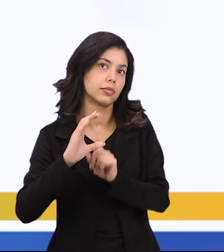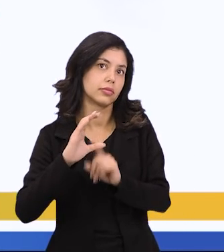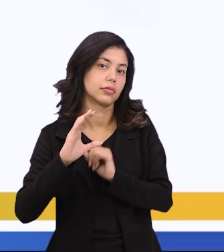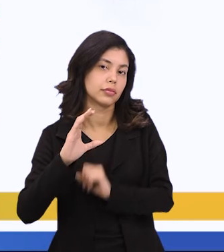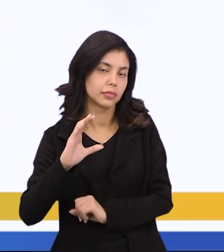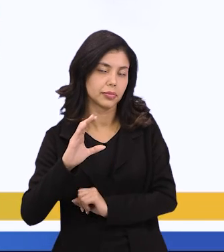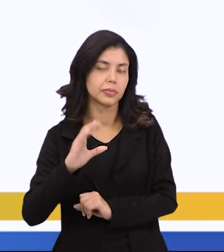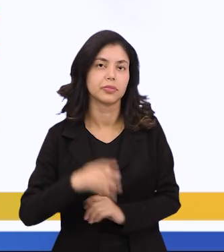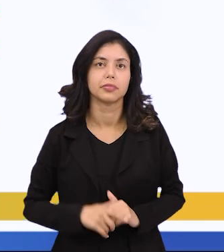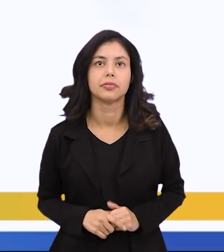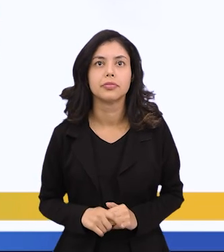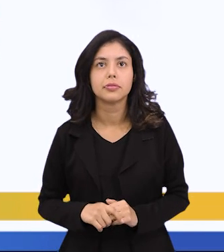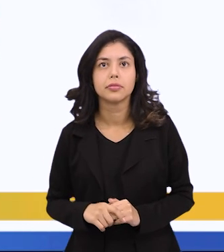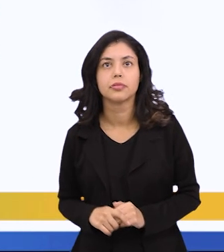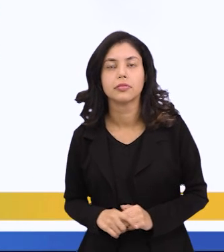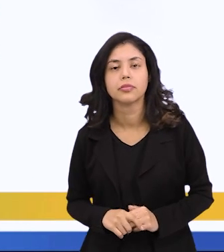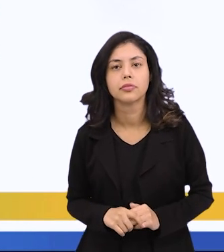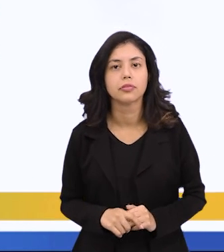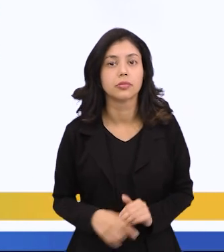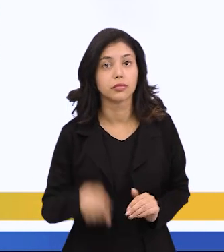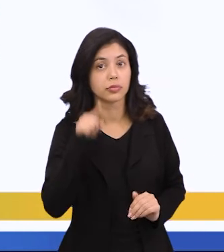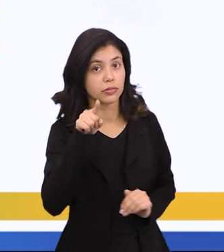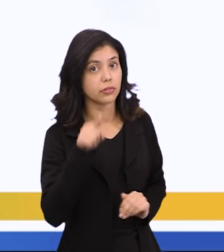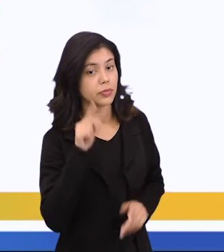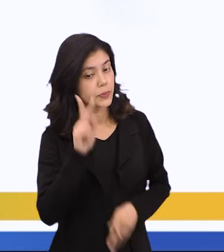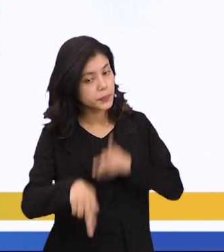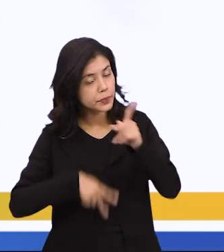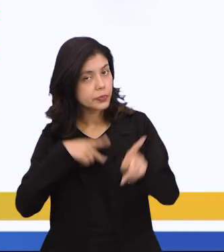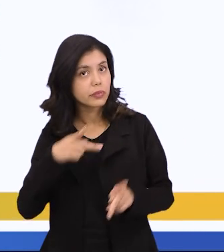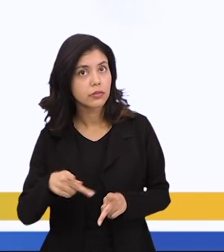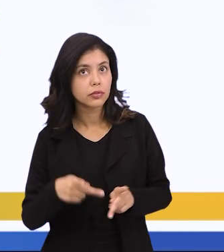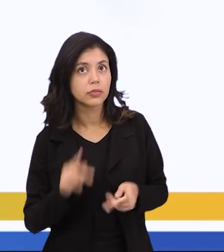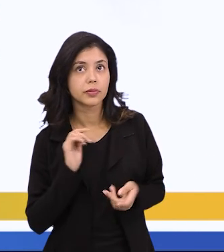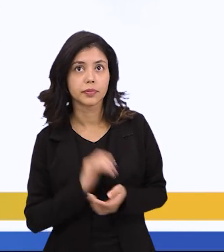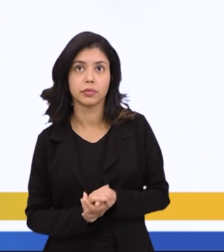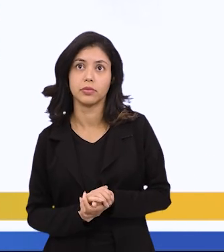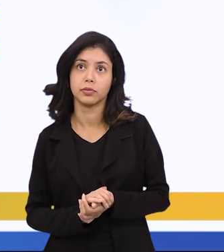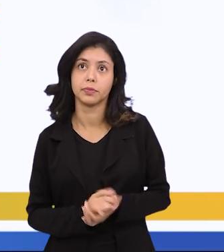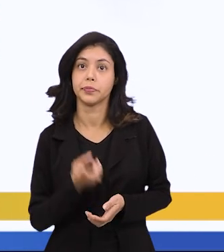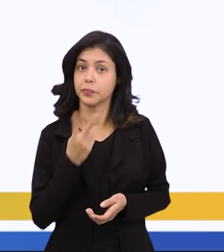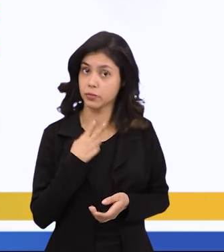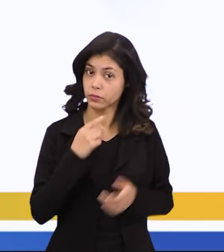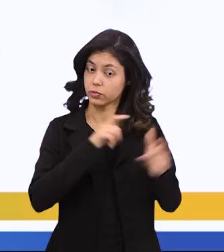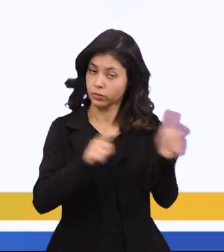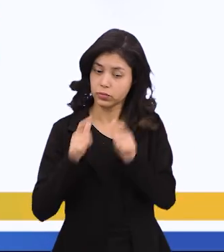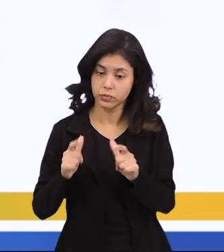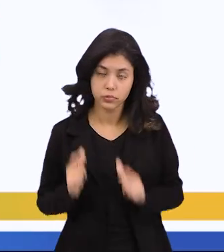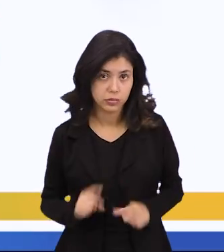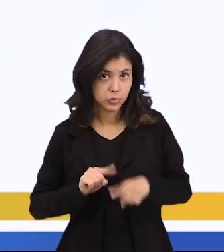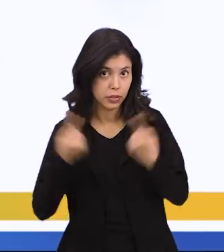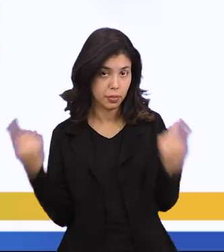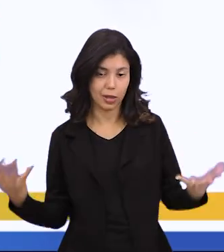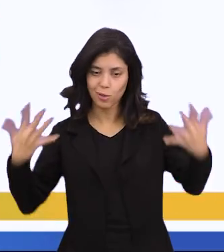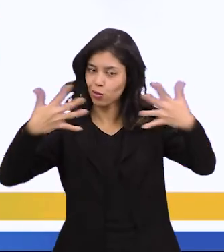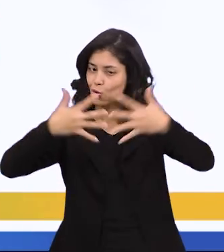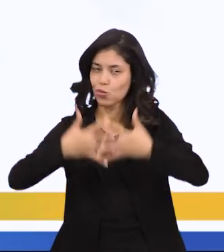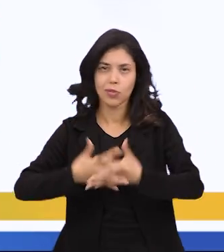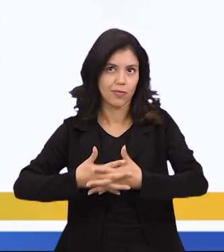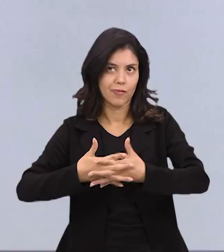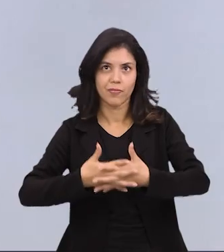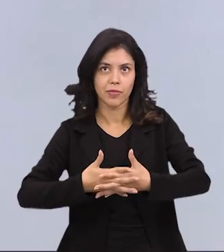letra C. Elas são populações que ocupam áreas contíguas, porém não se